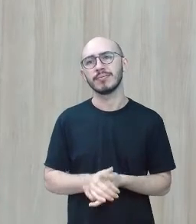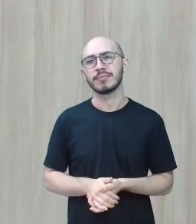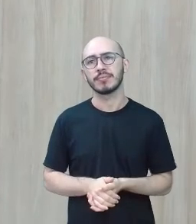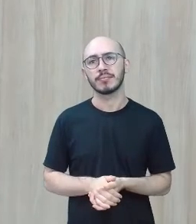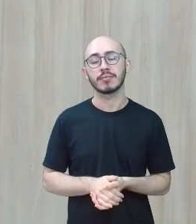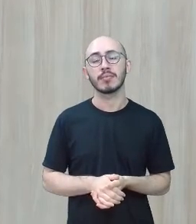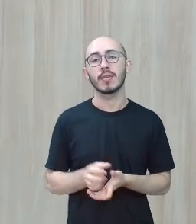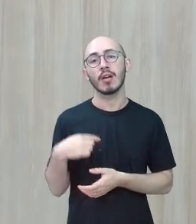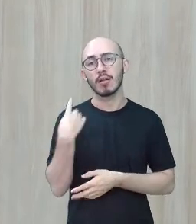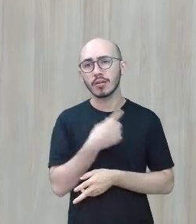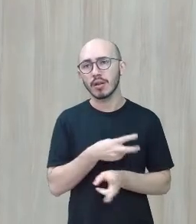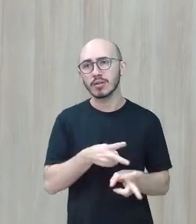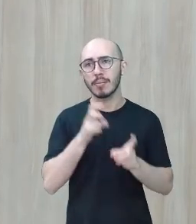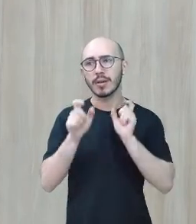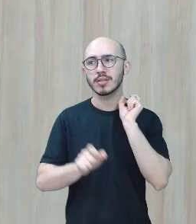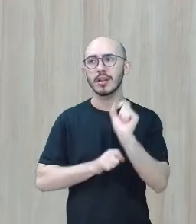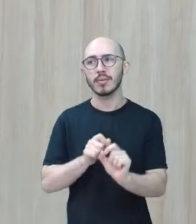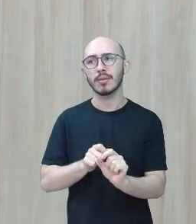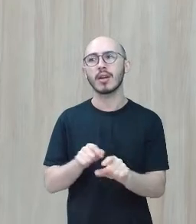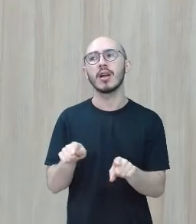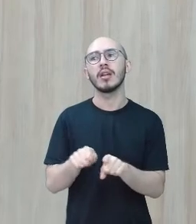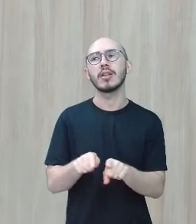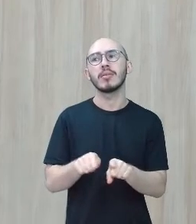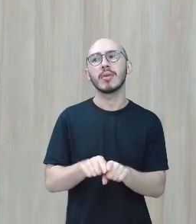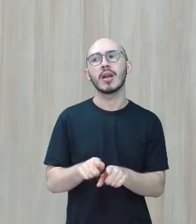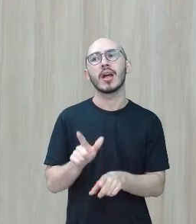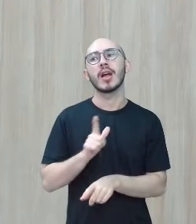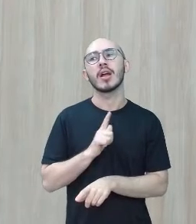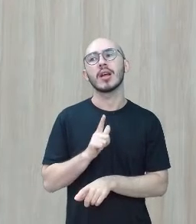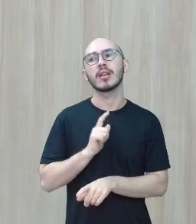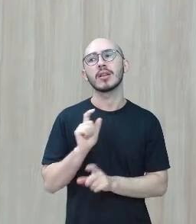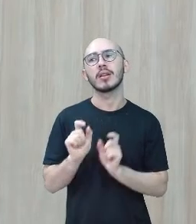gente percebe? Além, claro, desse